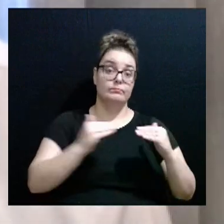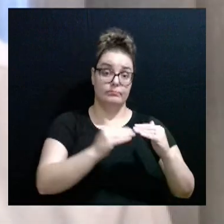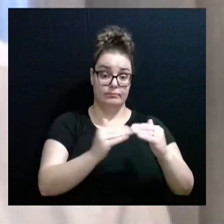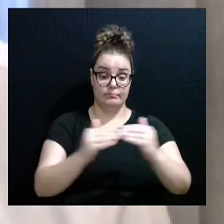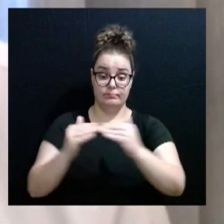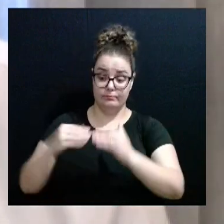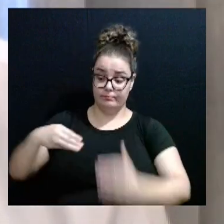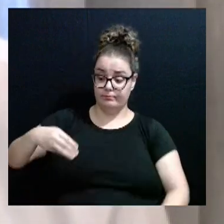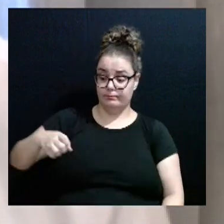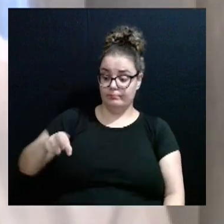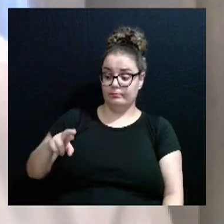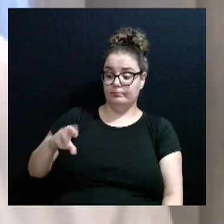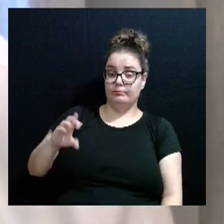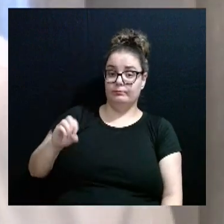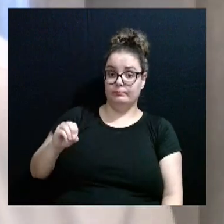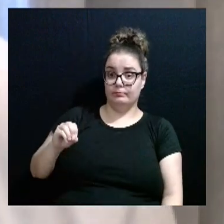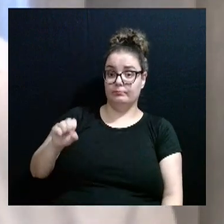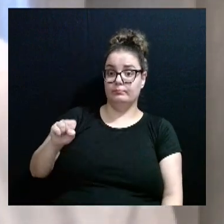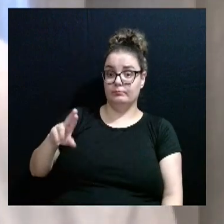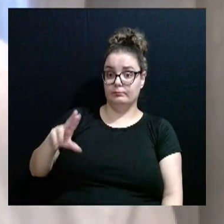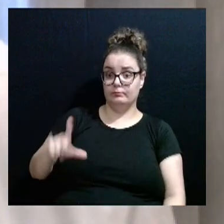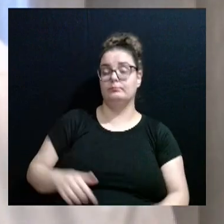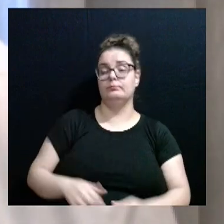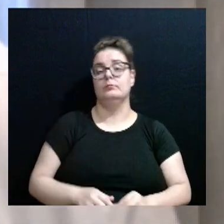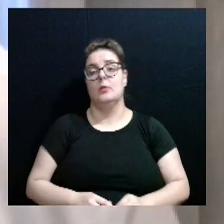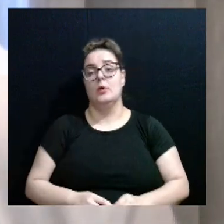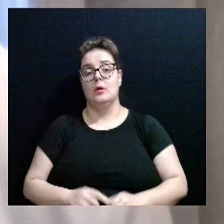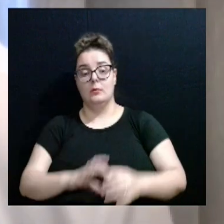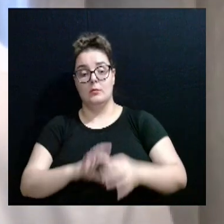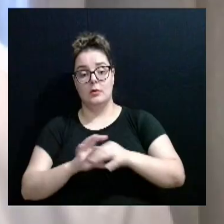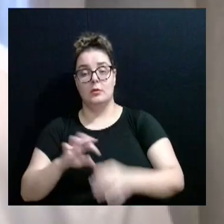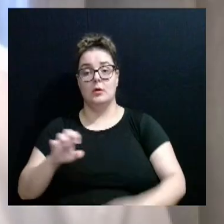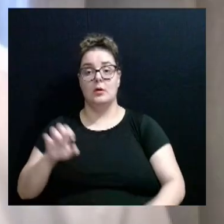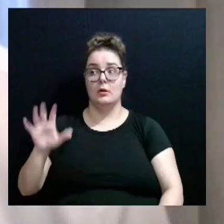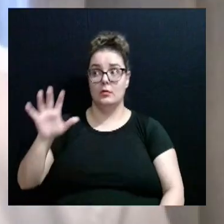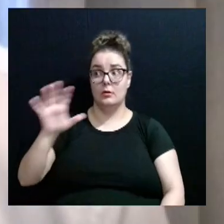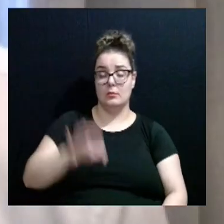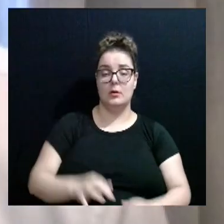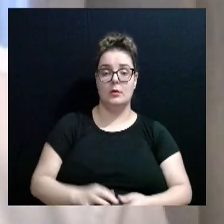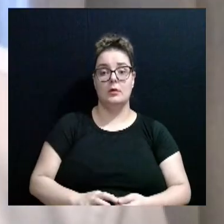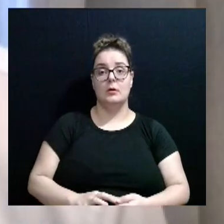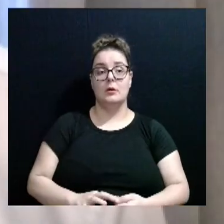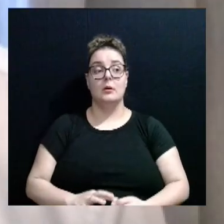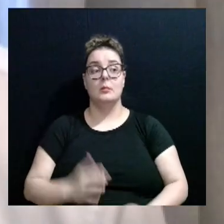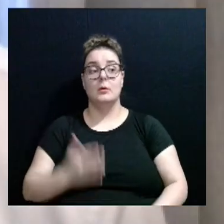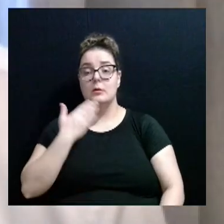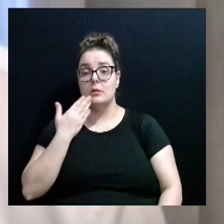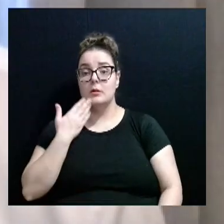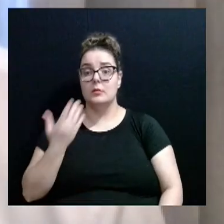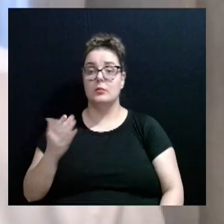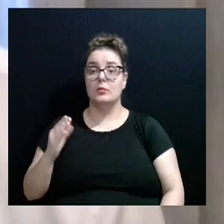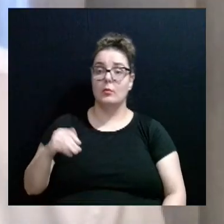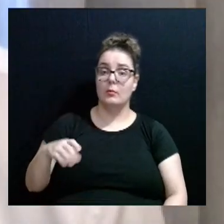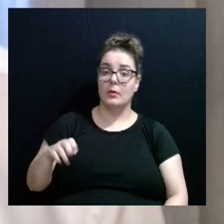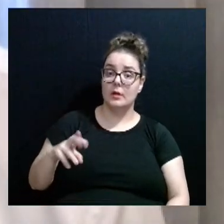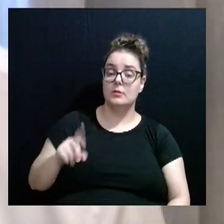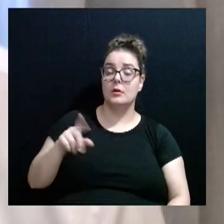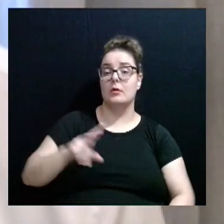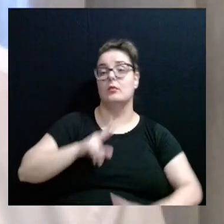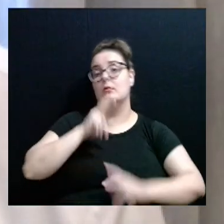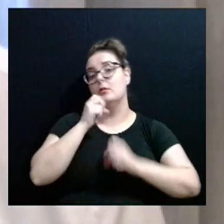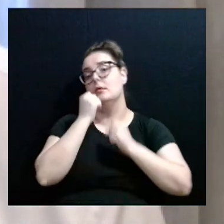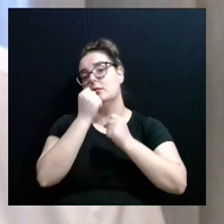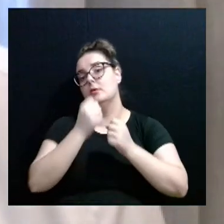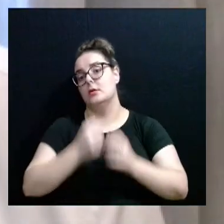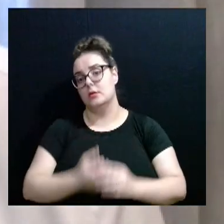União Europeia, para além da facilitação do comércio, ainda é um fortalecimento